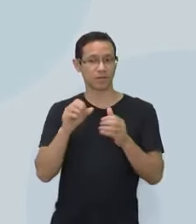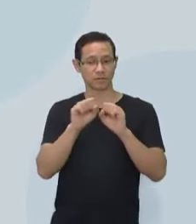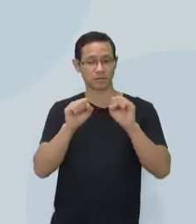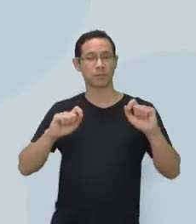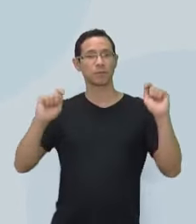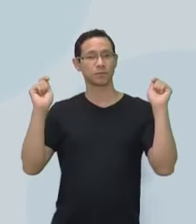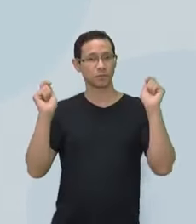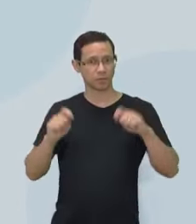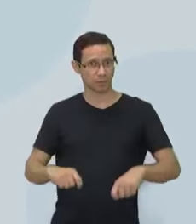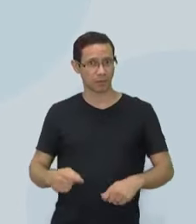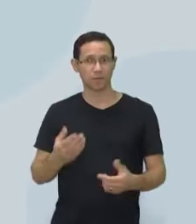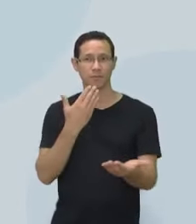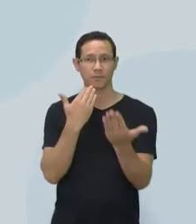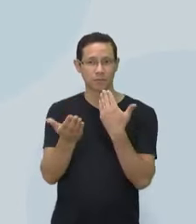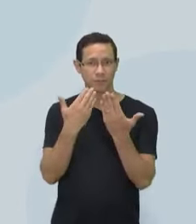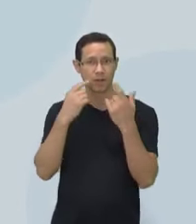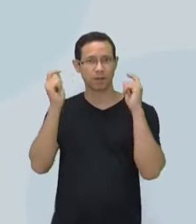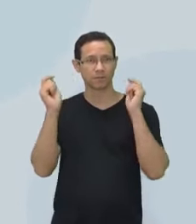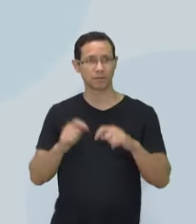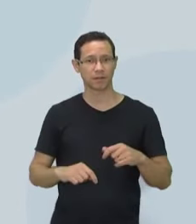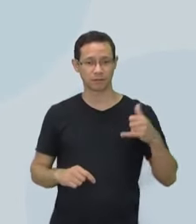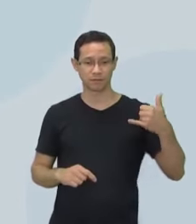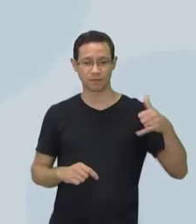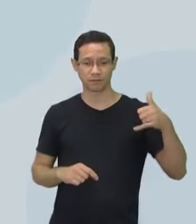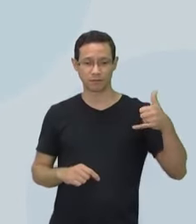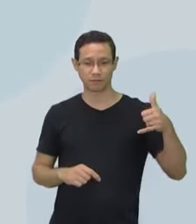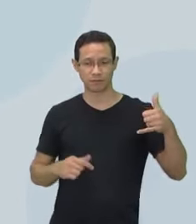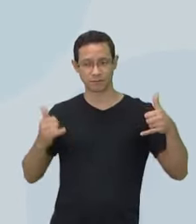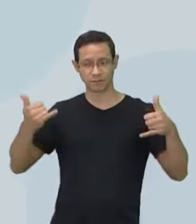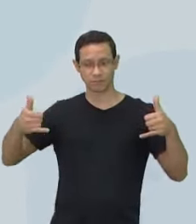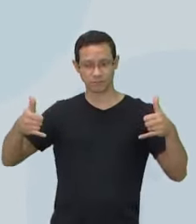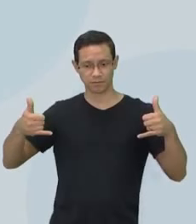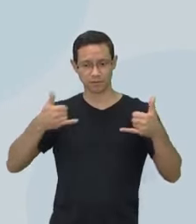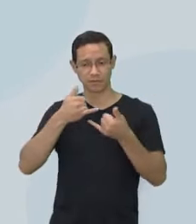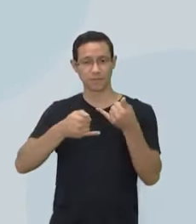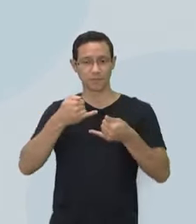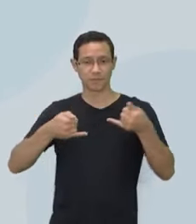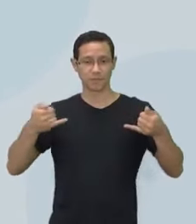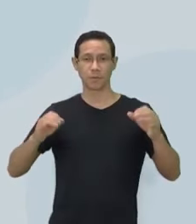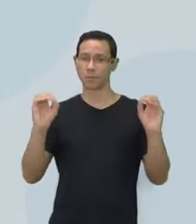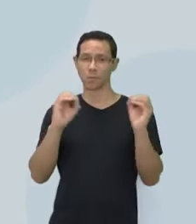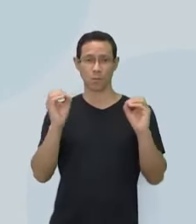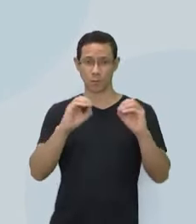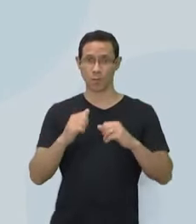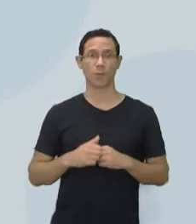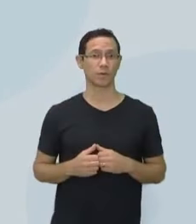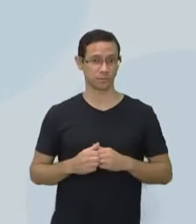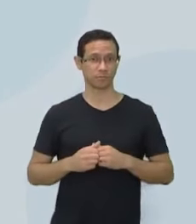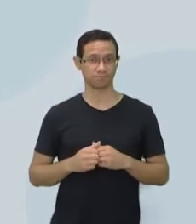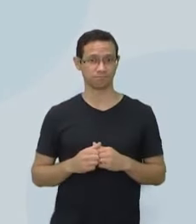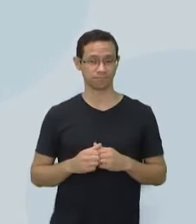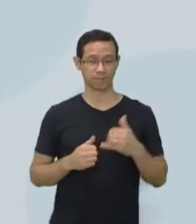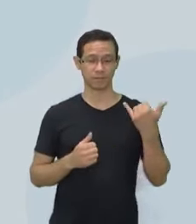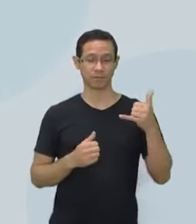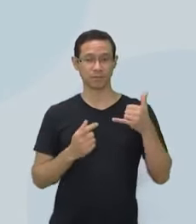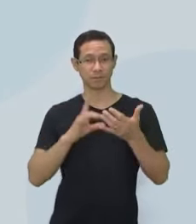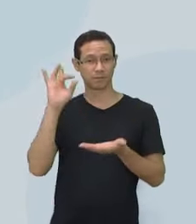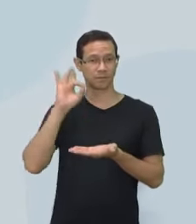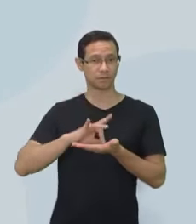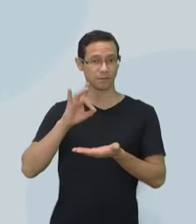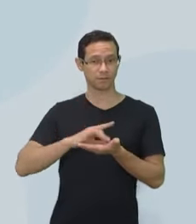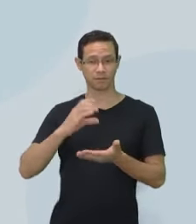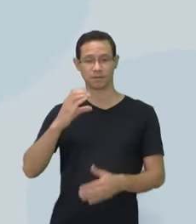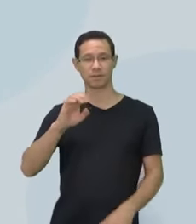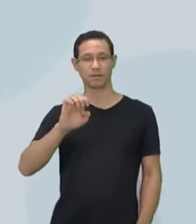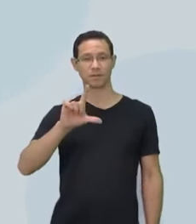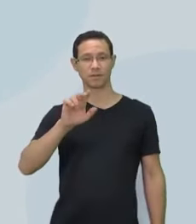capaz de efetuar a comunicação entre telefones sem fio. A real história do telefone móvel, também conhecido como